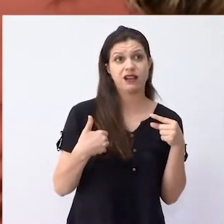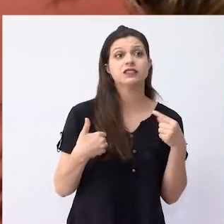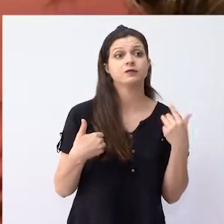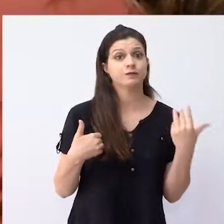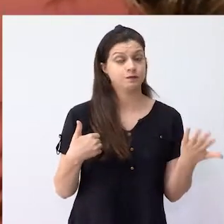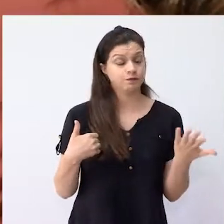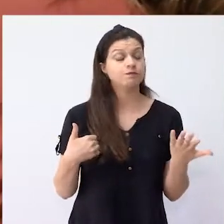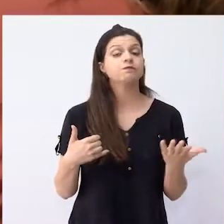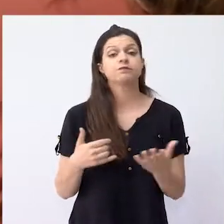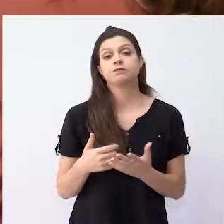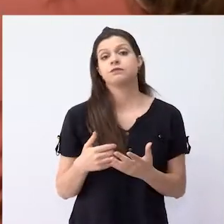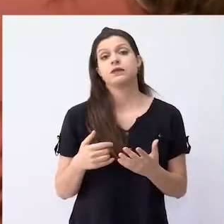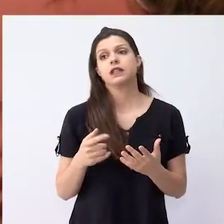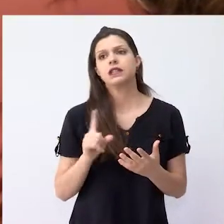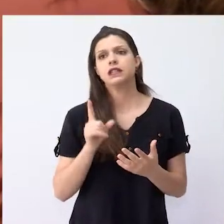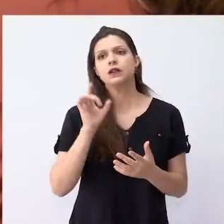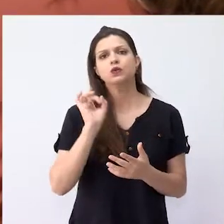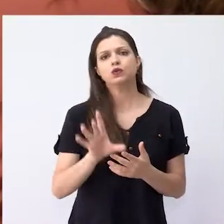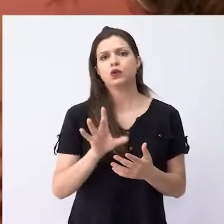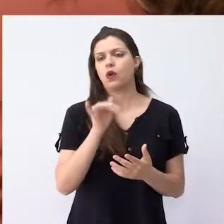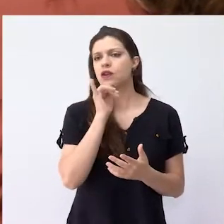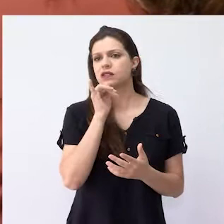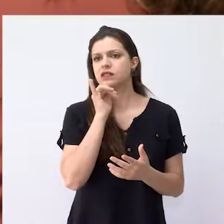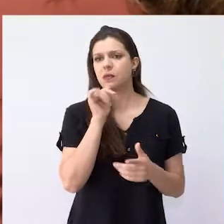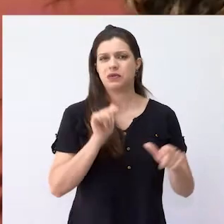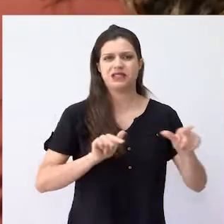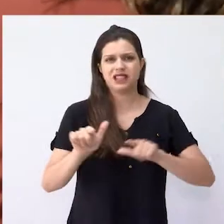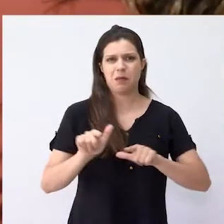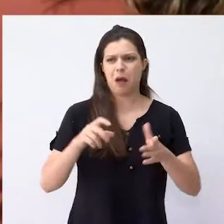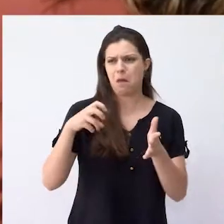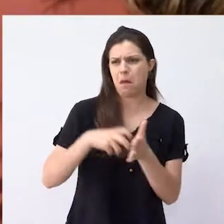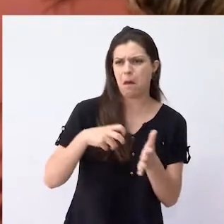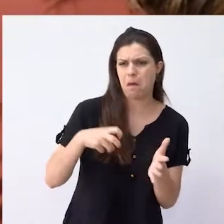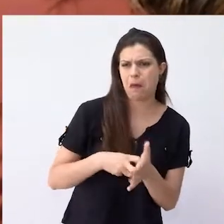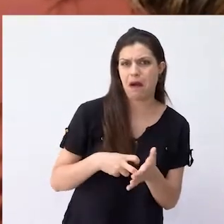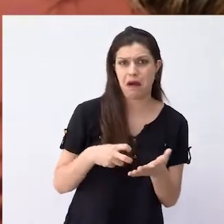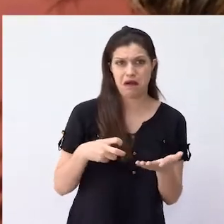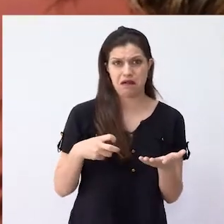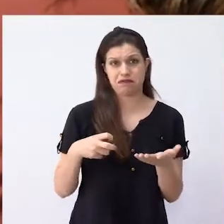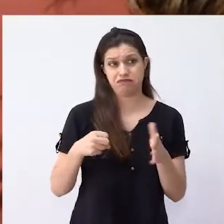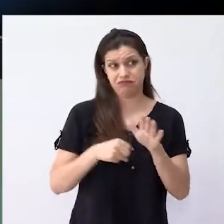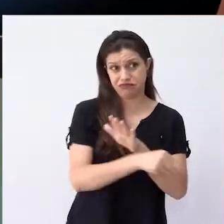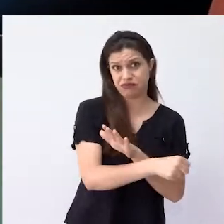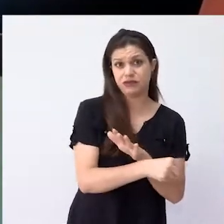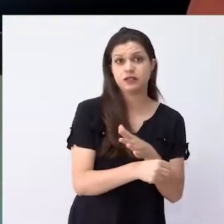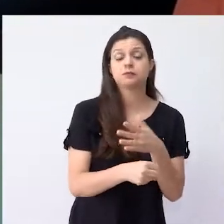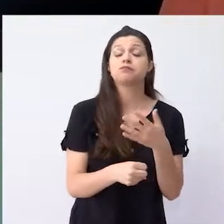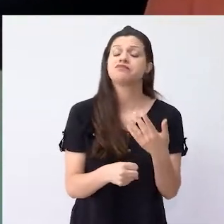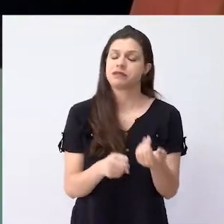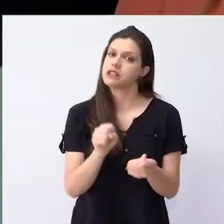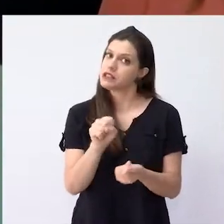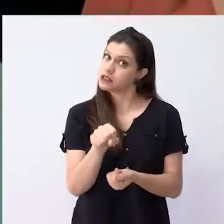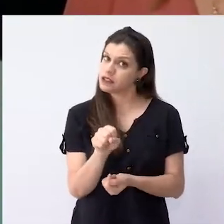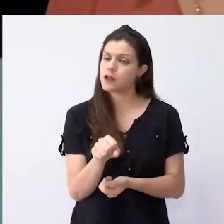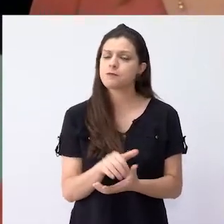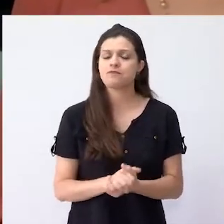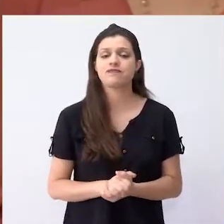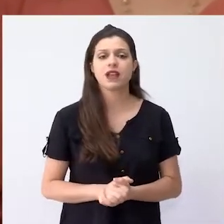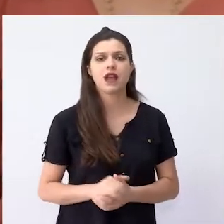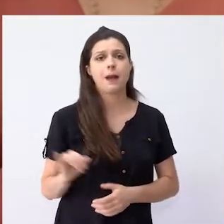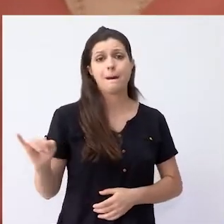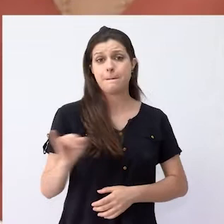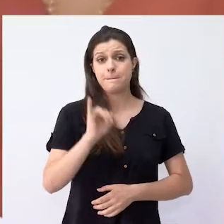para a criança, né? Não precisa ser um trabalho, um subtrabalho, um subemprego, né? Exato. O que é